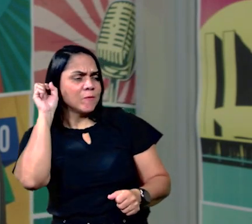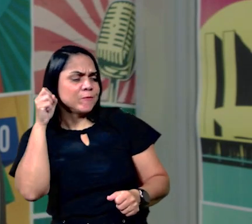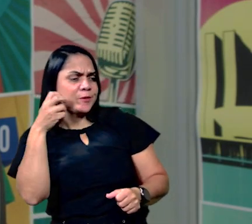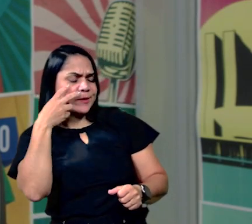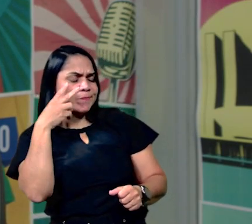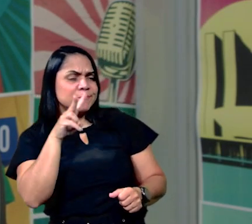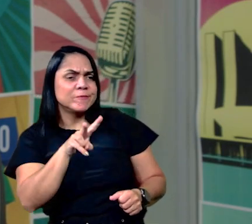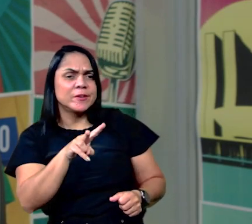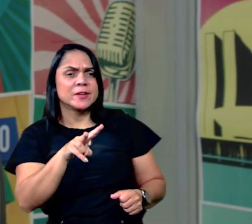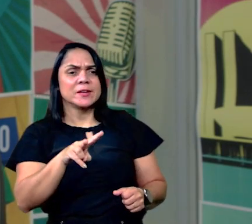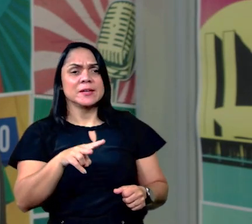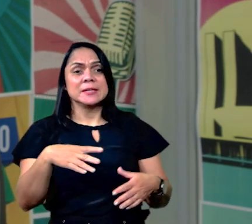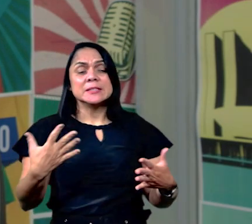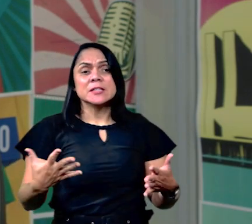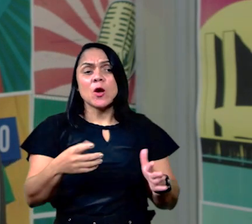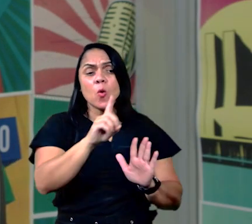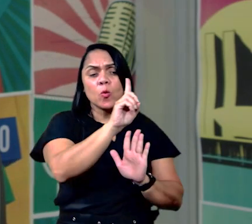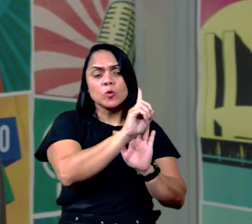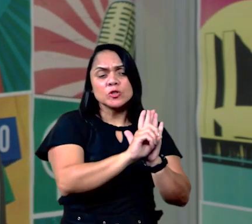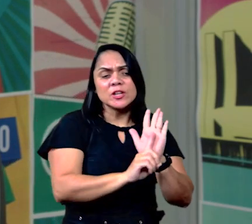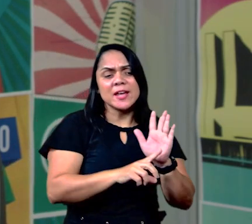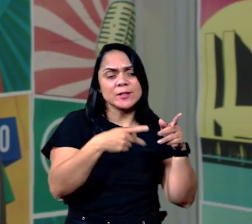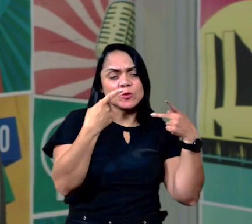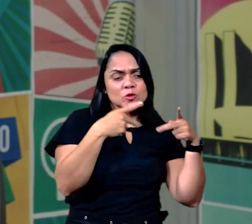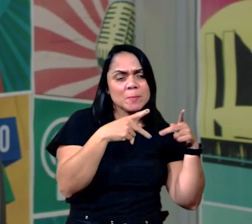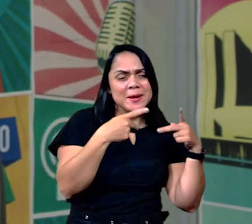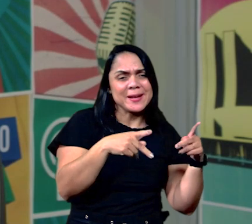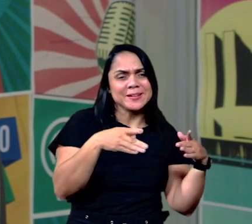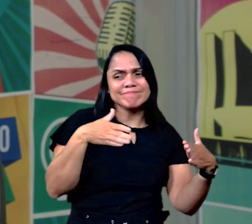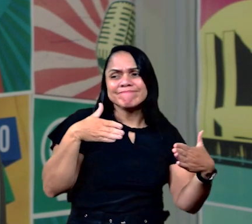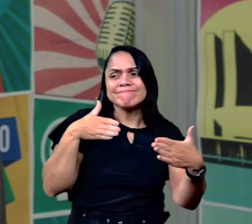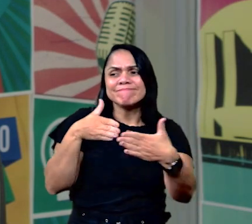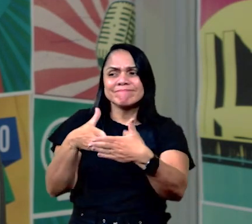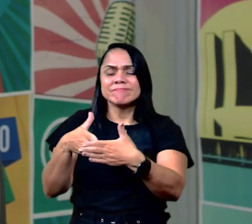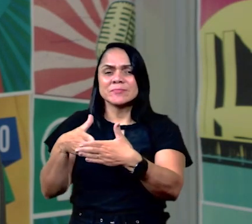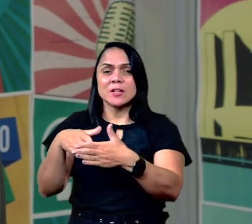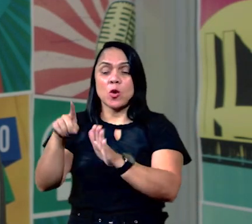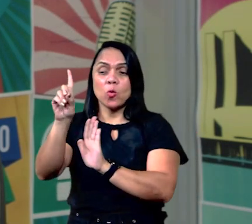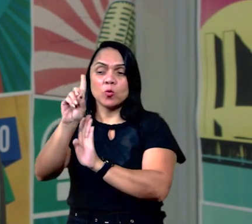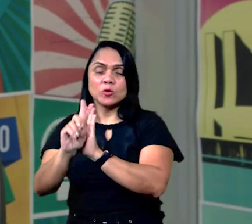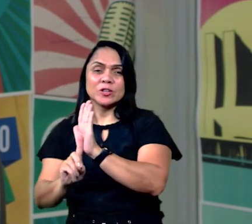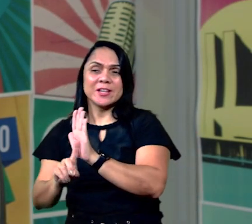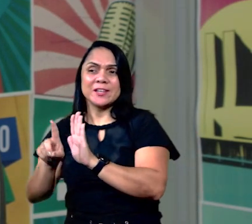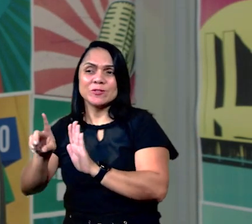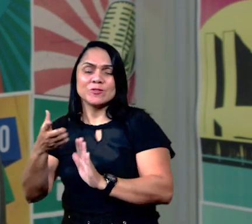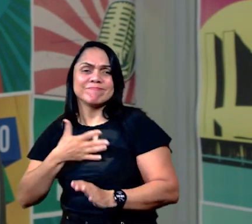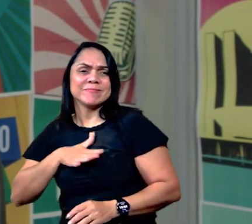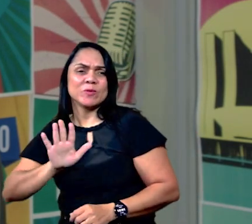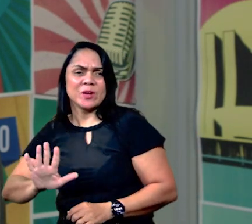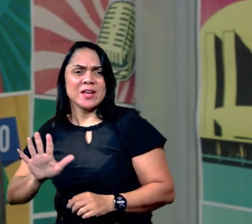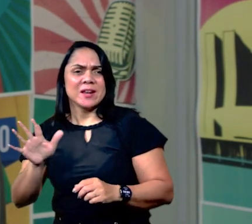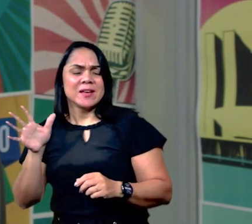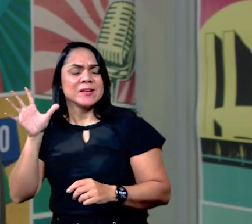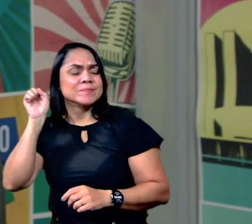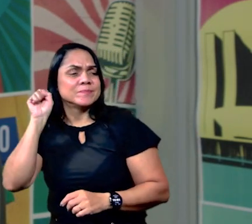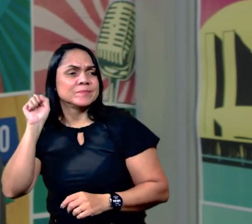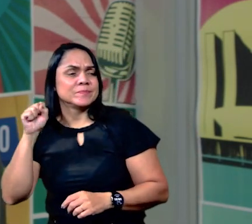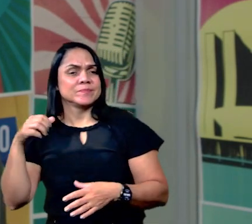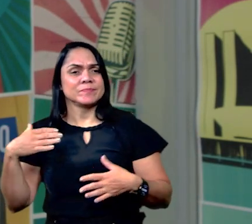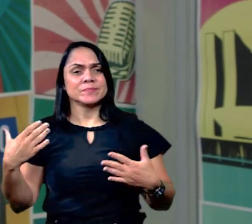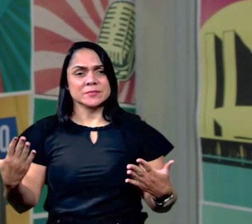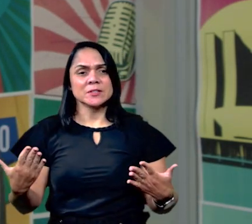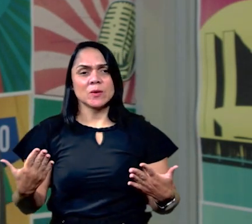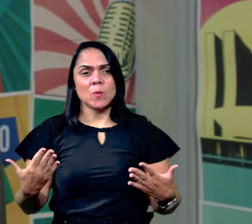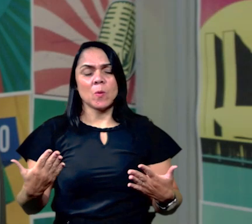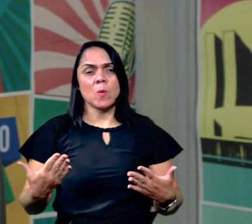de pregar também esbarra no direito da outra pessoa não querer ouvir. E também isso se coloca também, acho